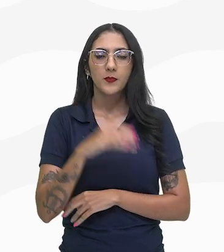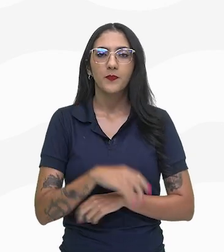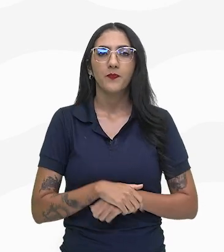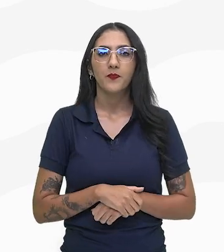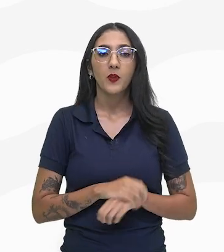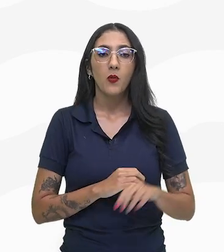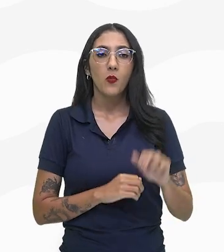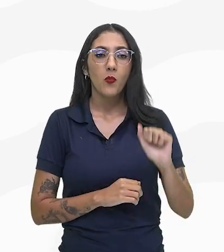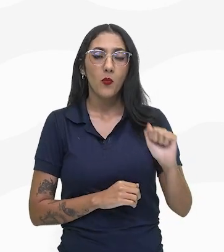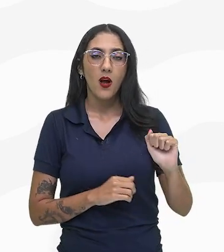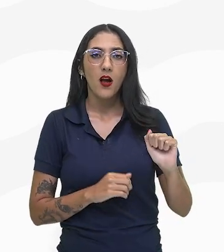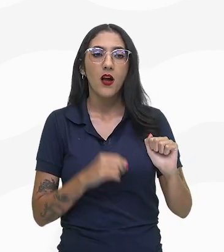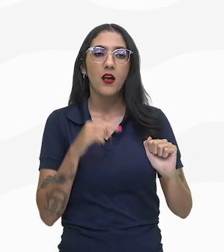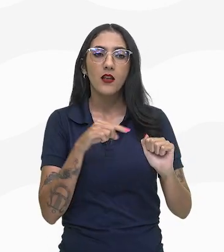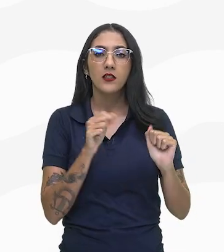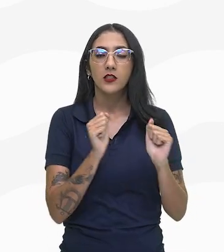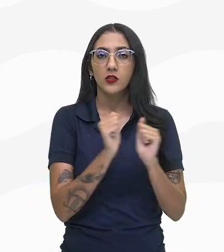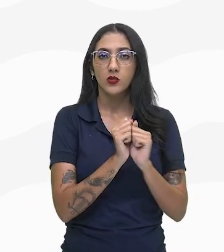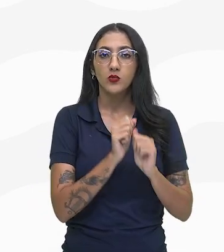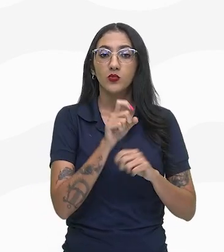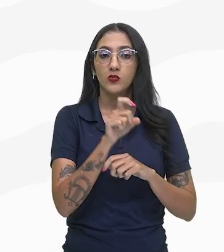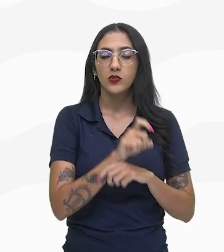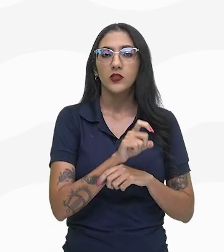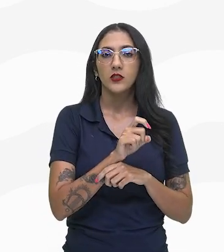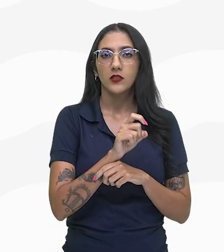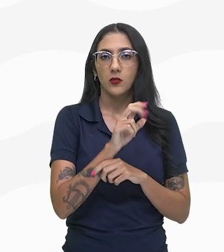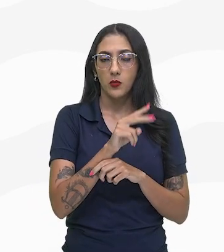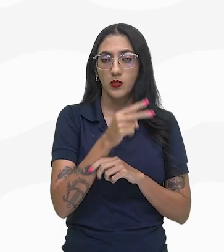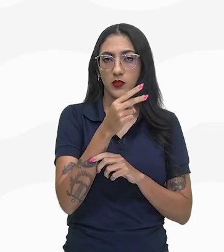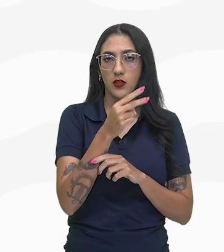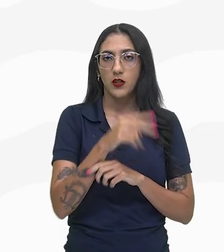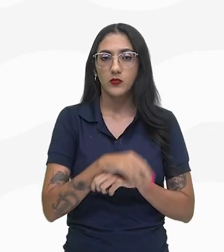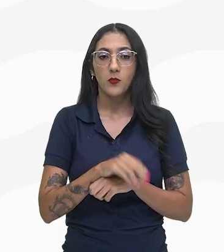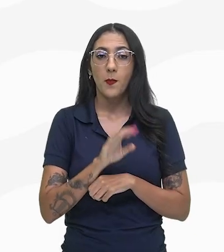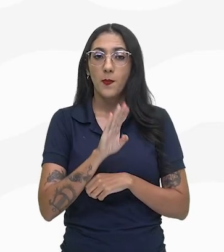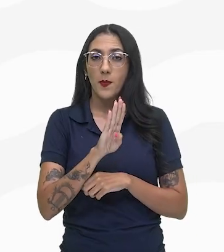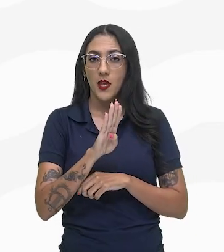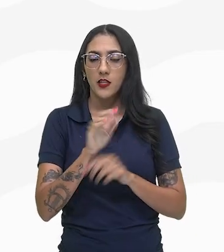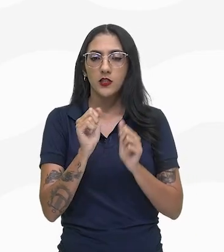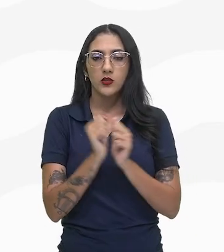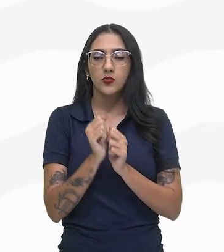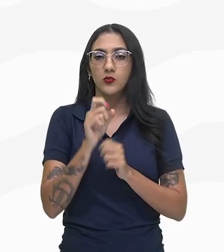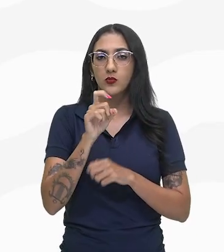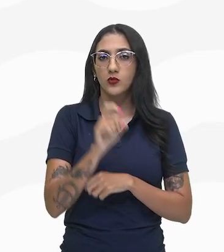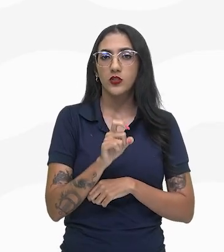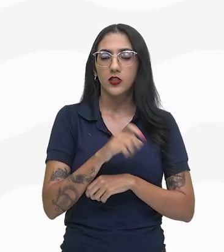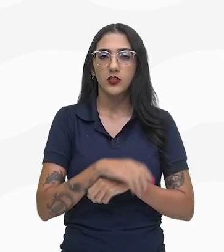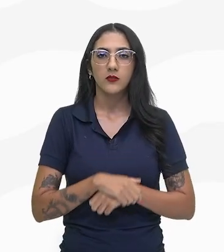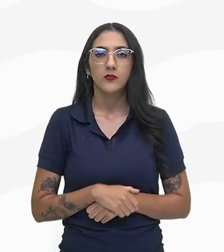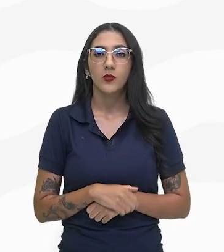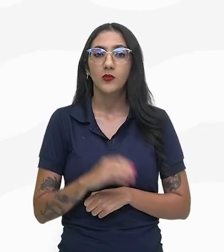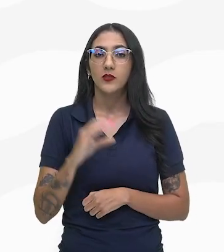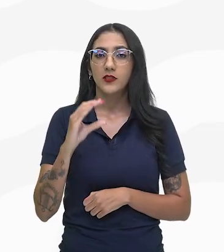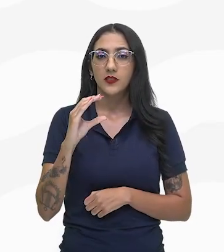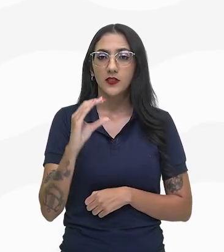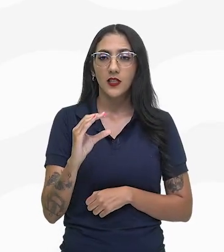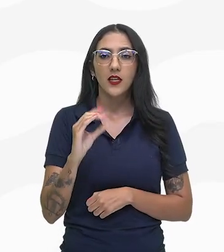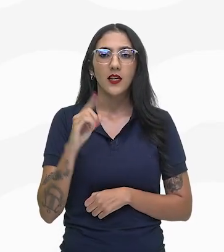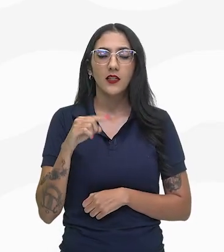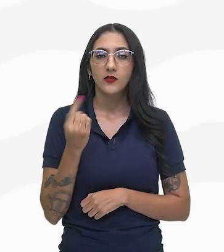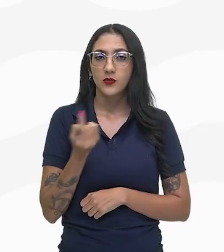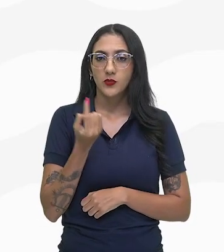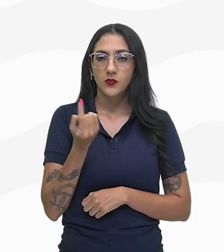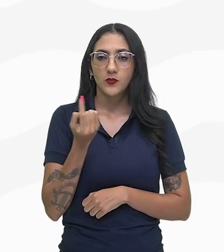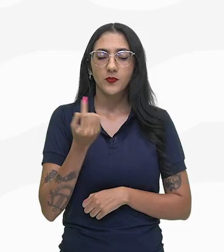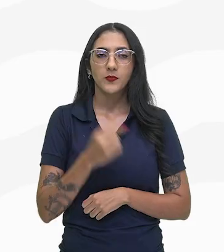o A é o que acompanha o x ao quadrado, o B é o que acompanha o x e o C é o que acompanha o termo